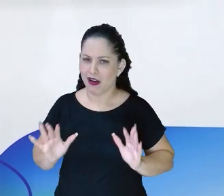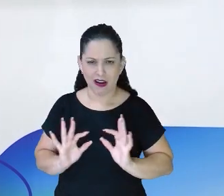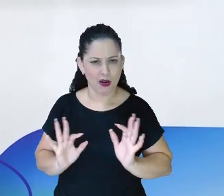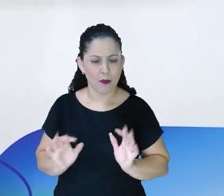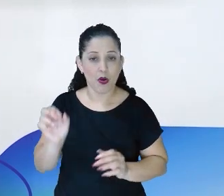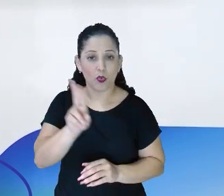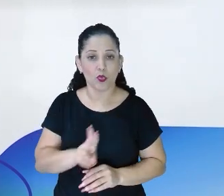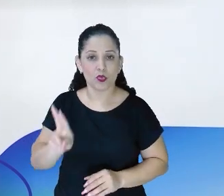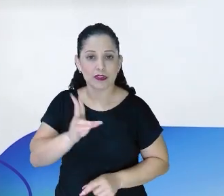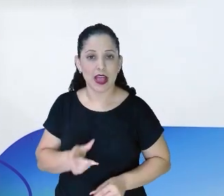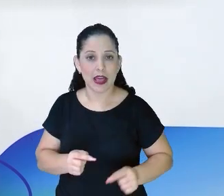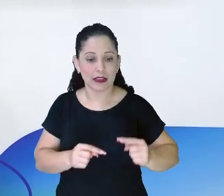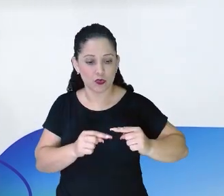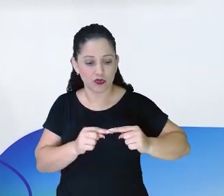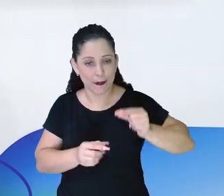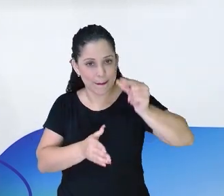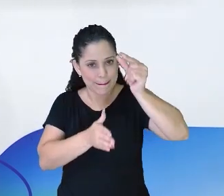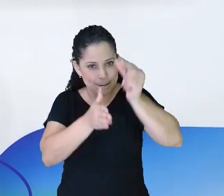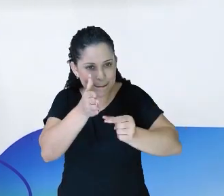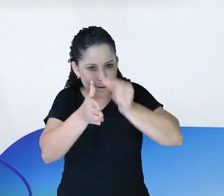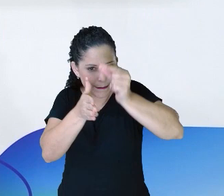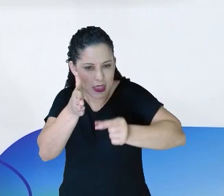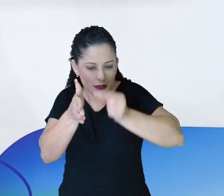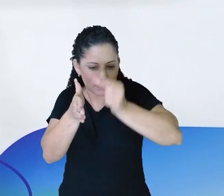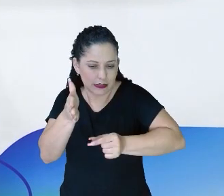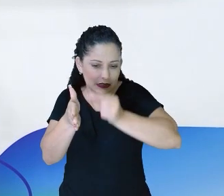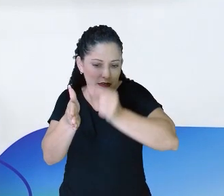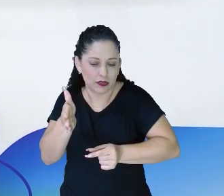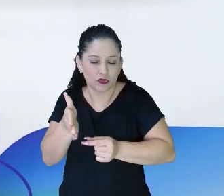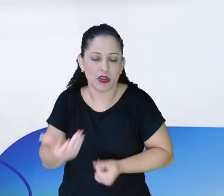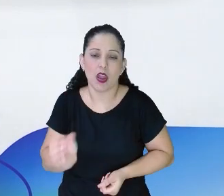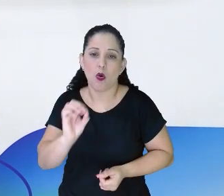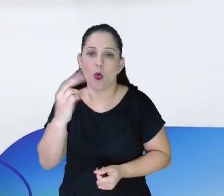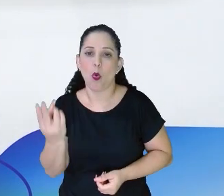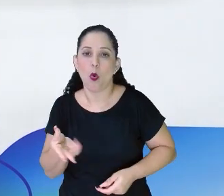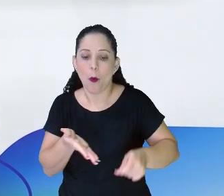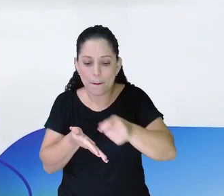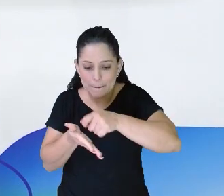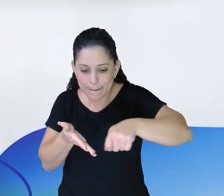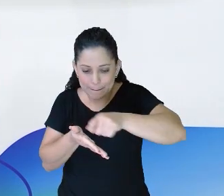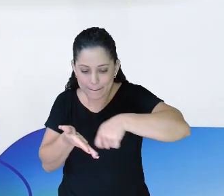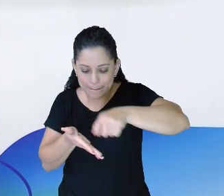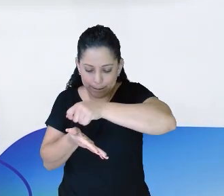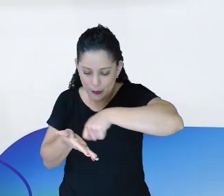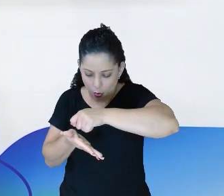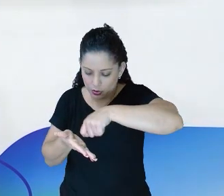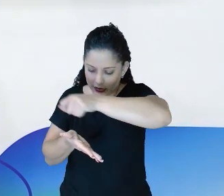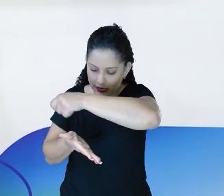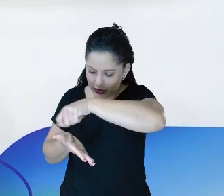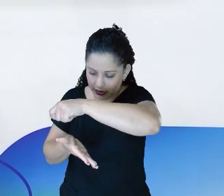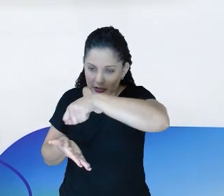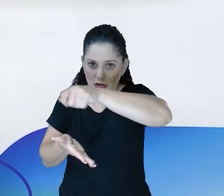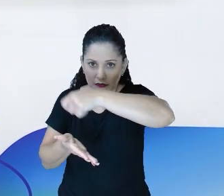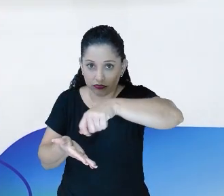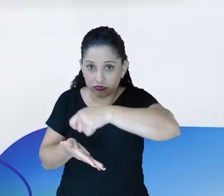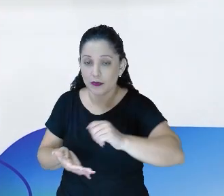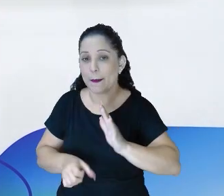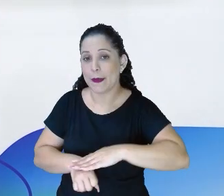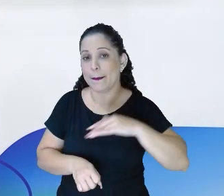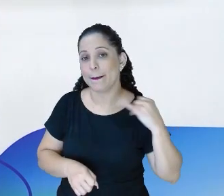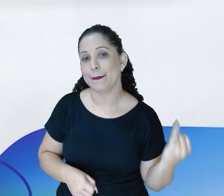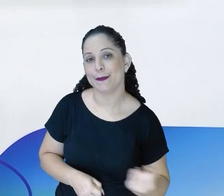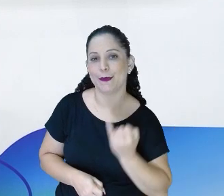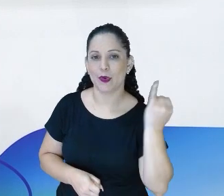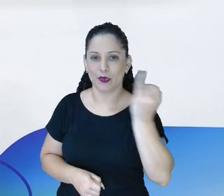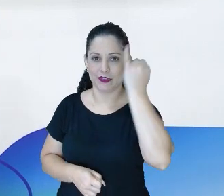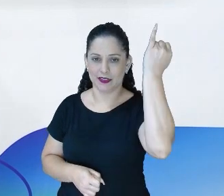tenho esses lápis todos. Não tem problema, faz bolinha no caderno. O importante é que